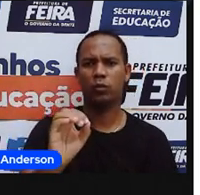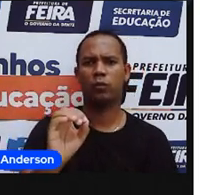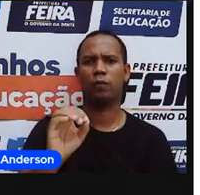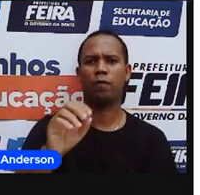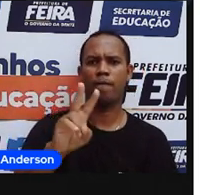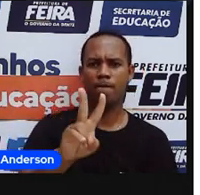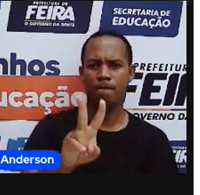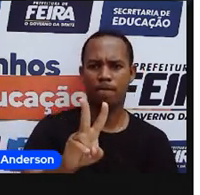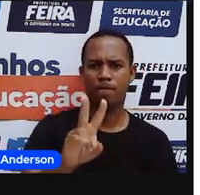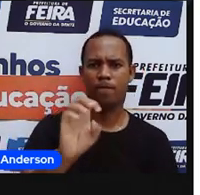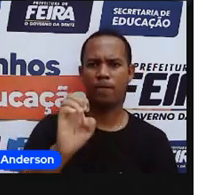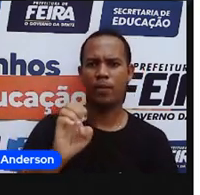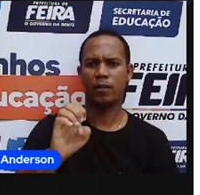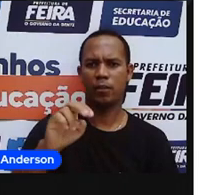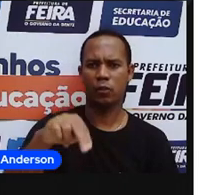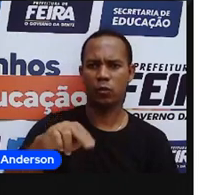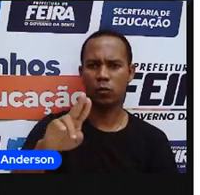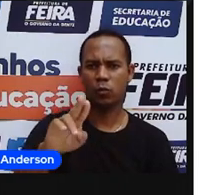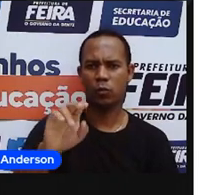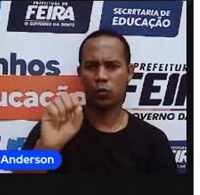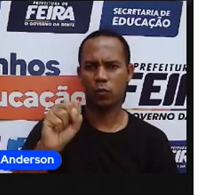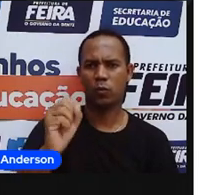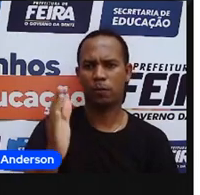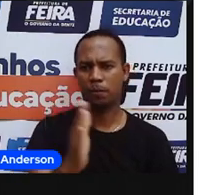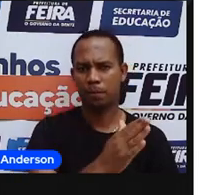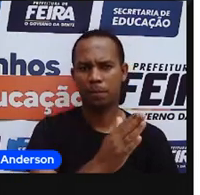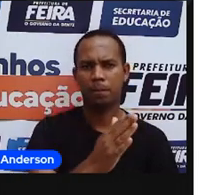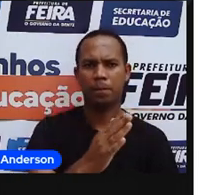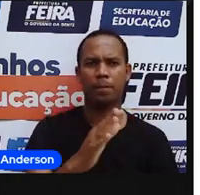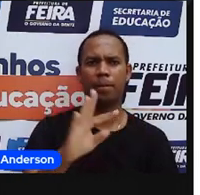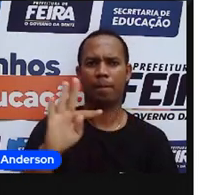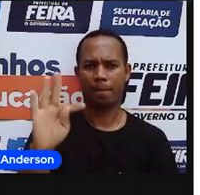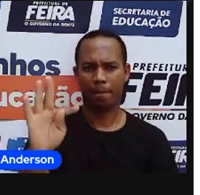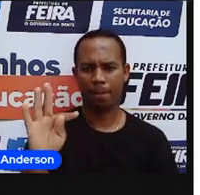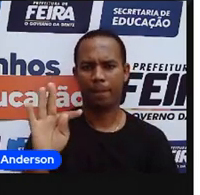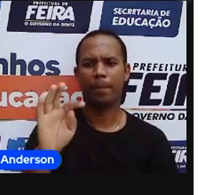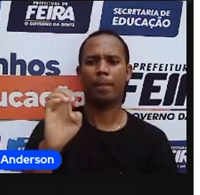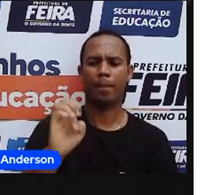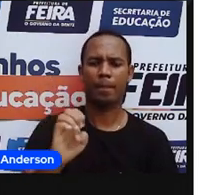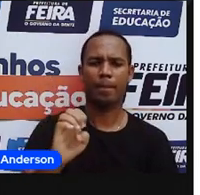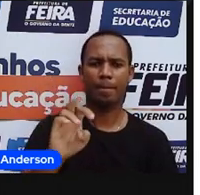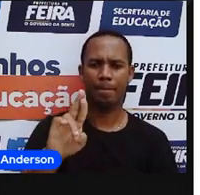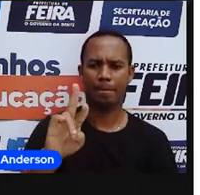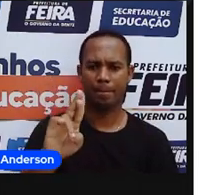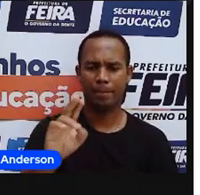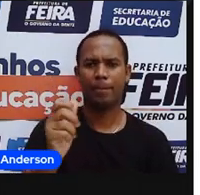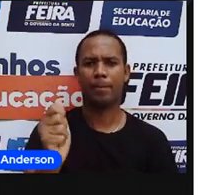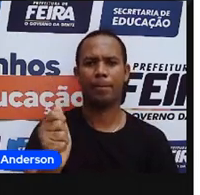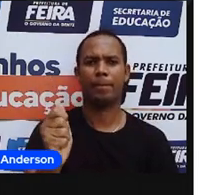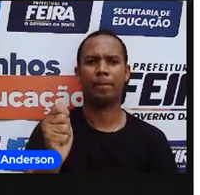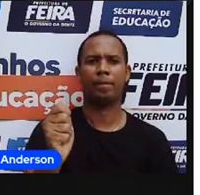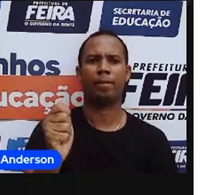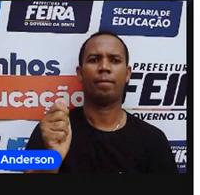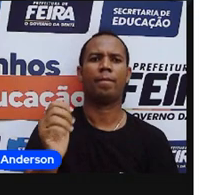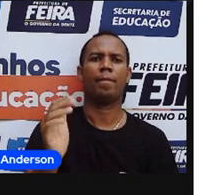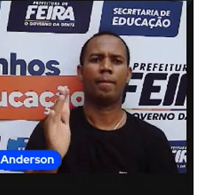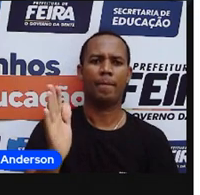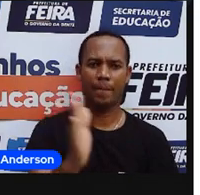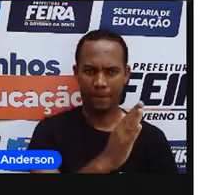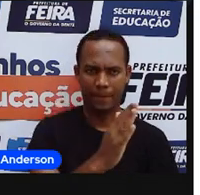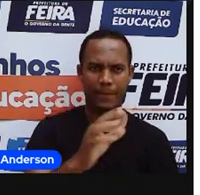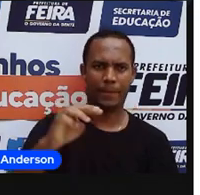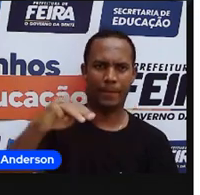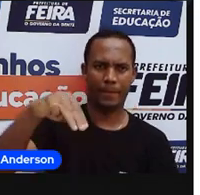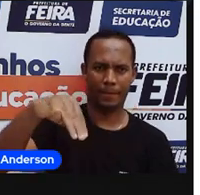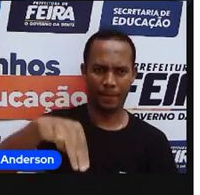Terra, Marte, Júpiter. Gosto muito do planeta Júpiter, não sei porquê, mas gosto bastante. Talvez um dia, né? Quem sabe tem a vida por lá e a gente